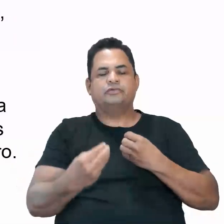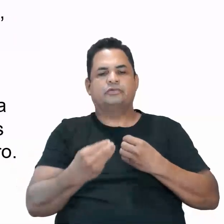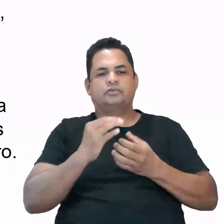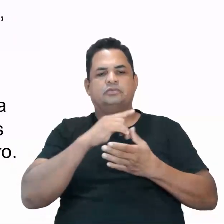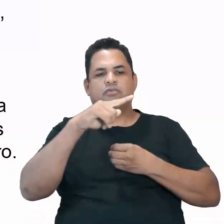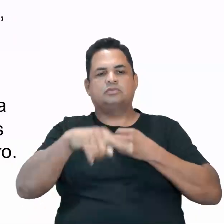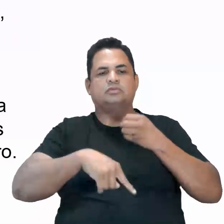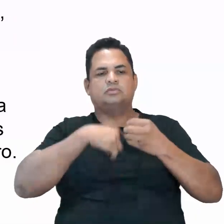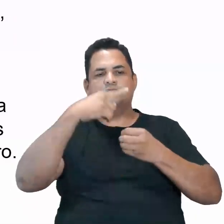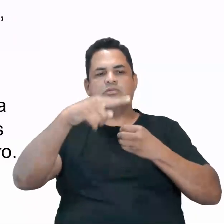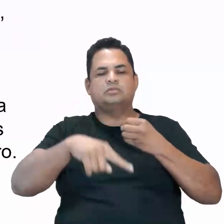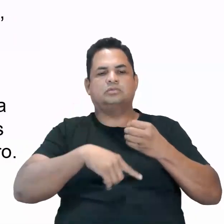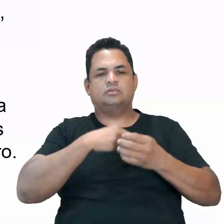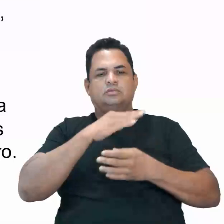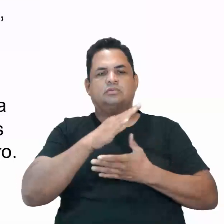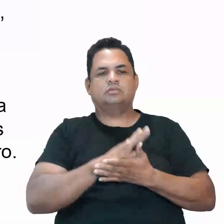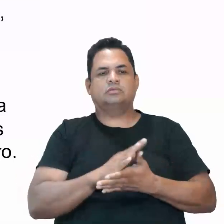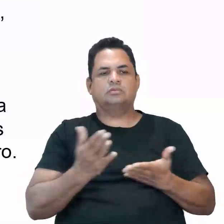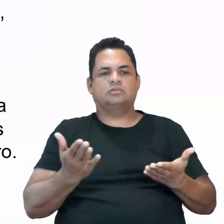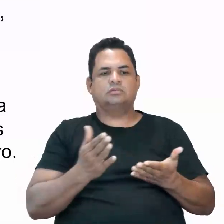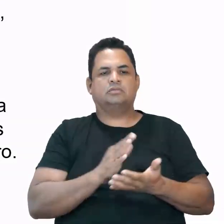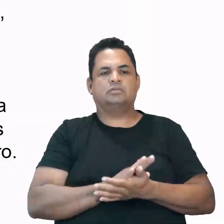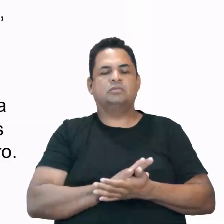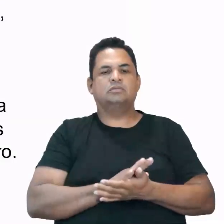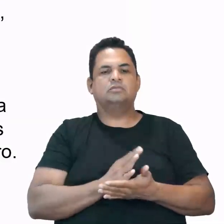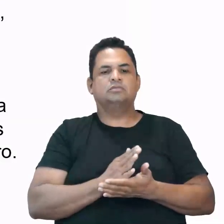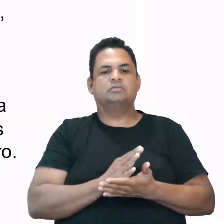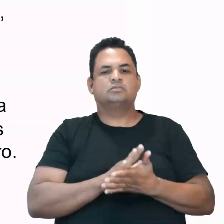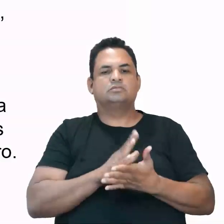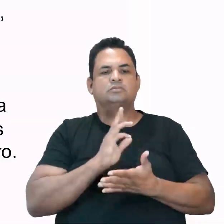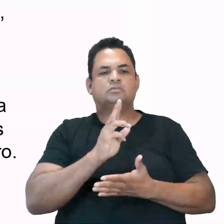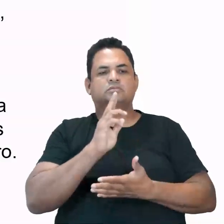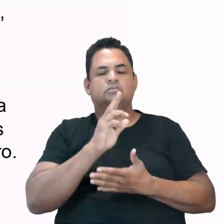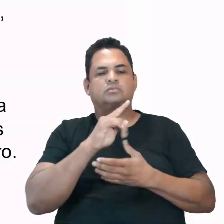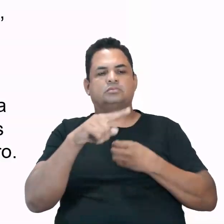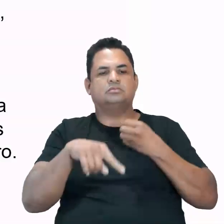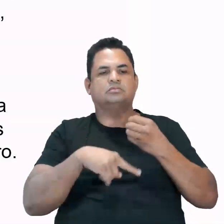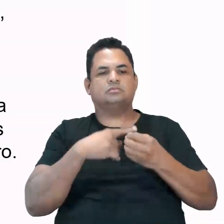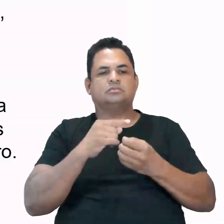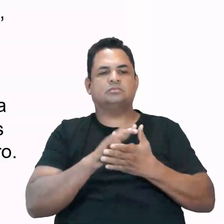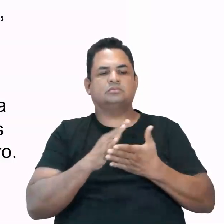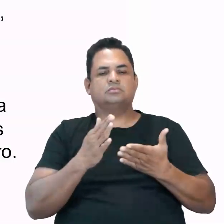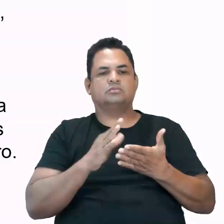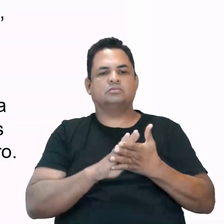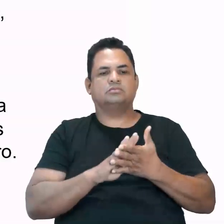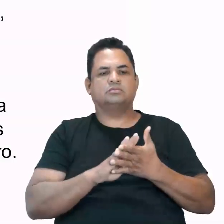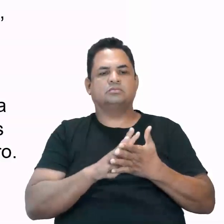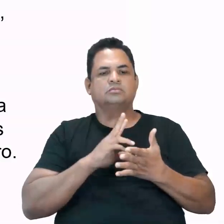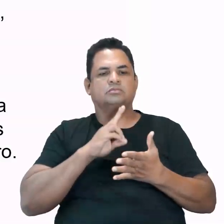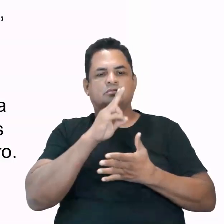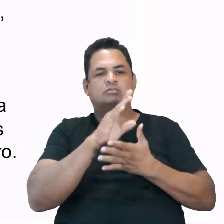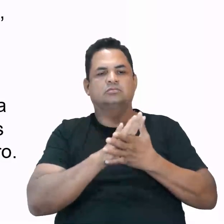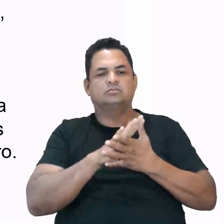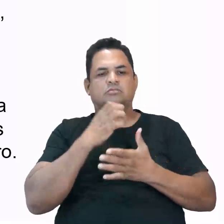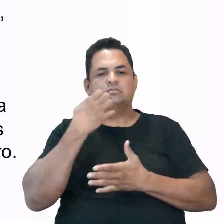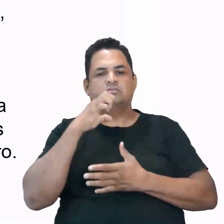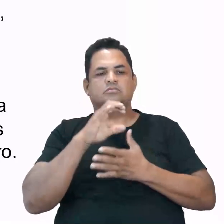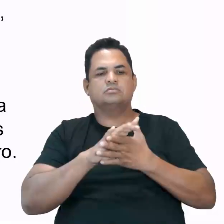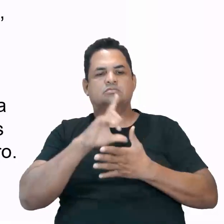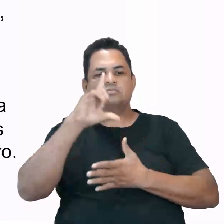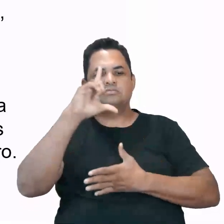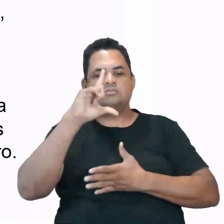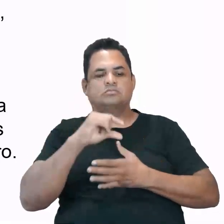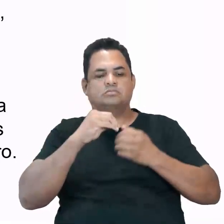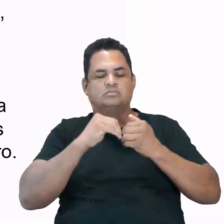do núcleo. Essa parte externa, eles são mantidos girando dessa maneira que eu falei, contudo, essa força vai diminuindo com a